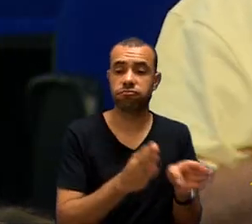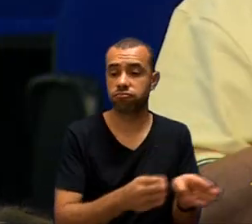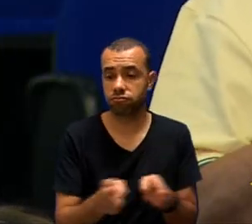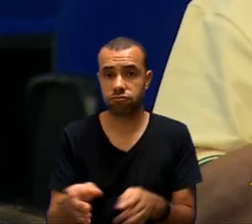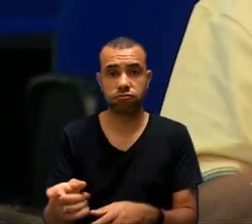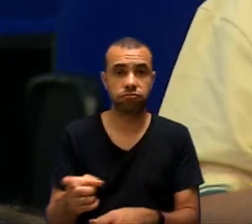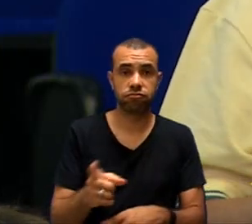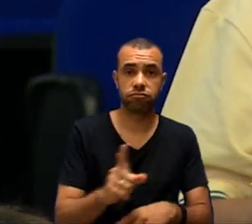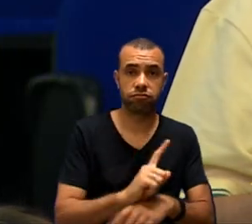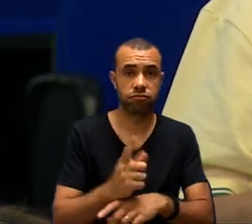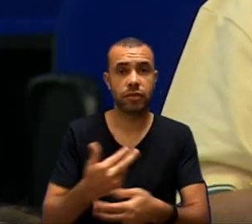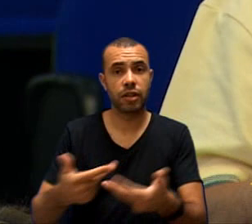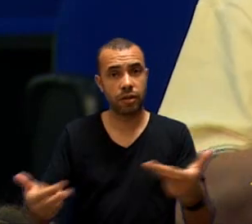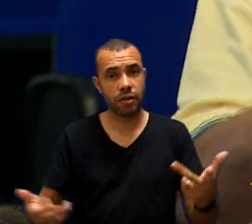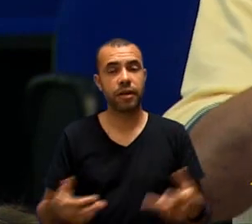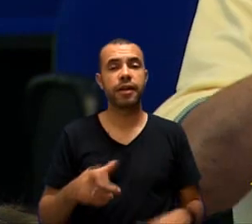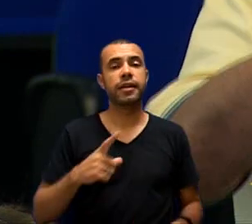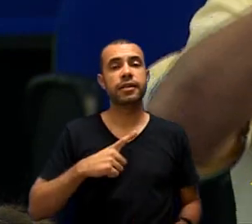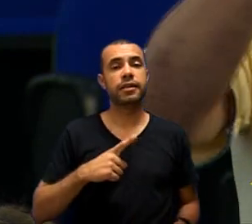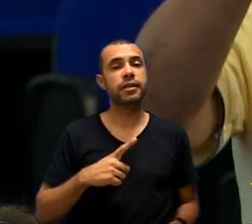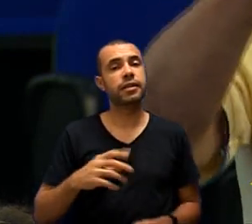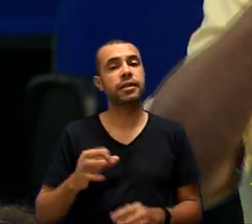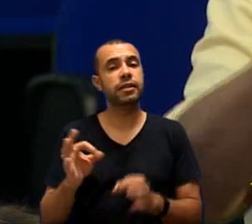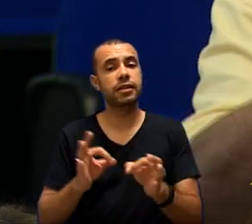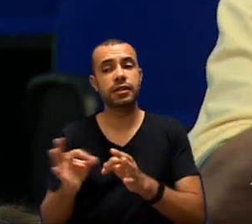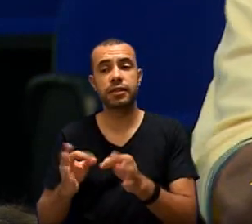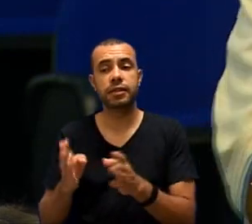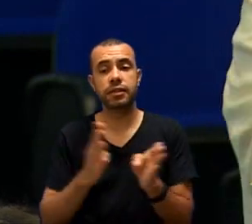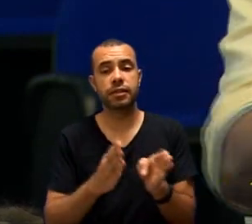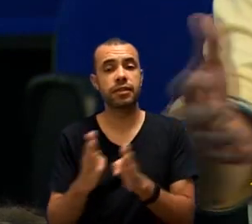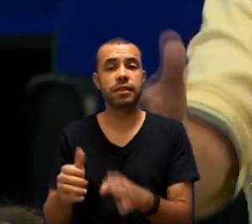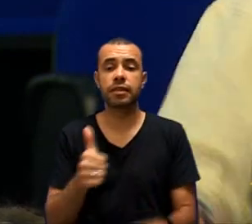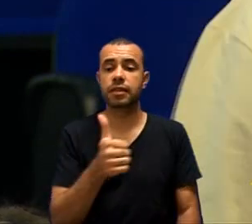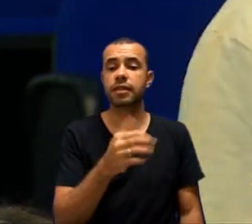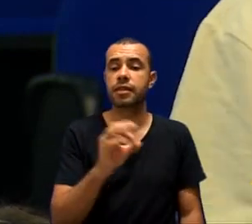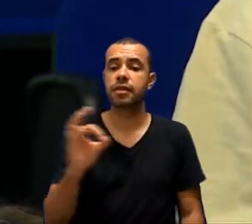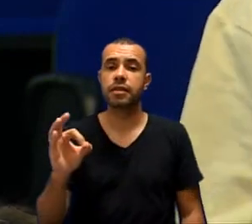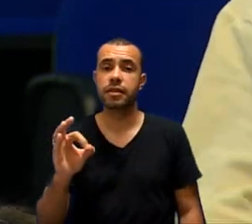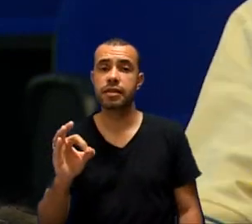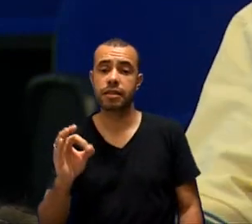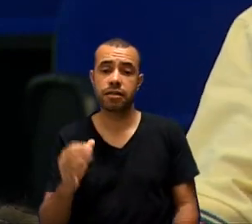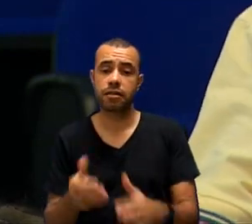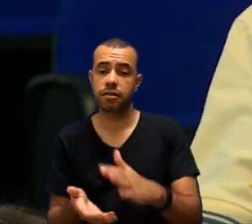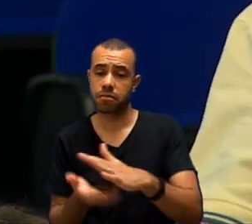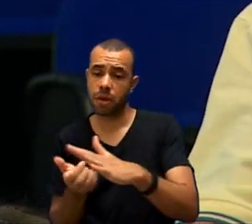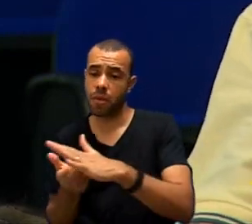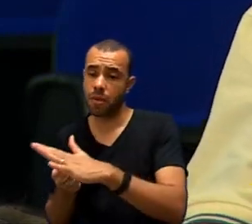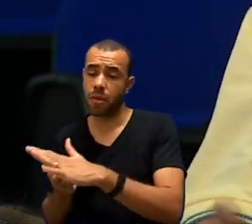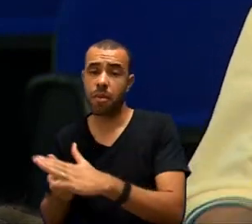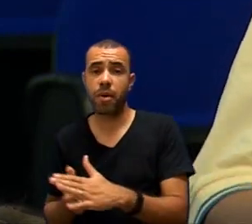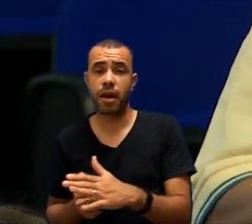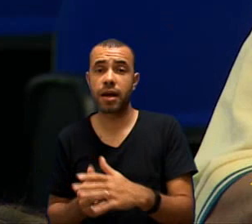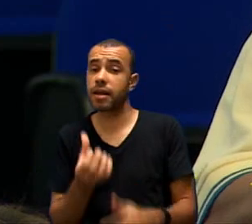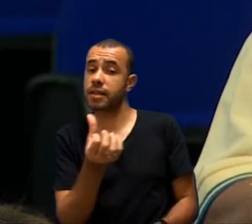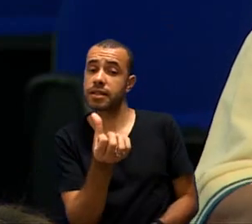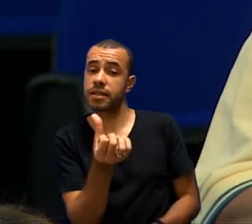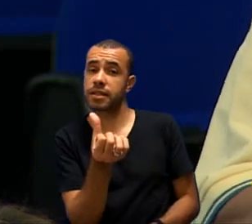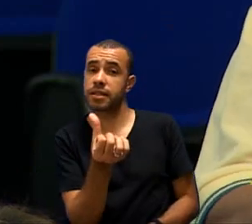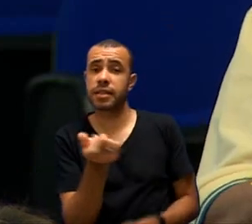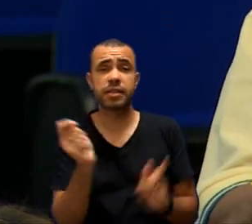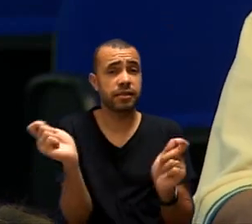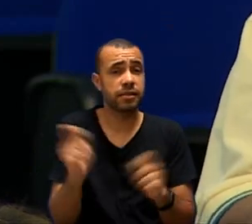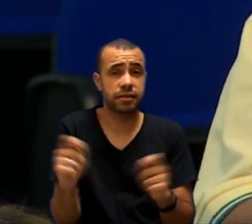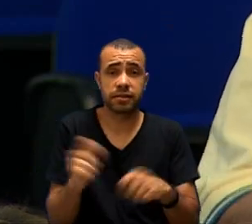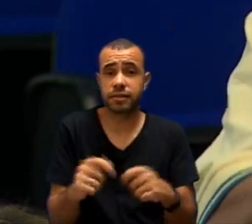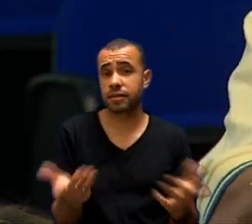com um sistema gerencial, um sistema adequado, de 100 pessoas que você tem, aí você fica com meia dúzia e resolve. Nós não